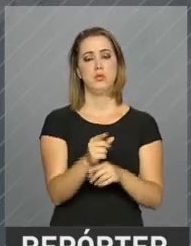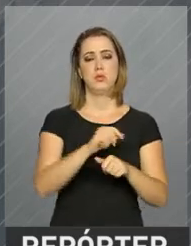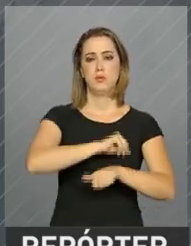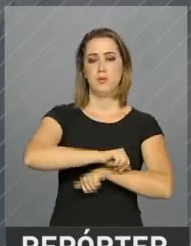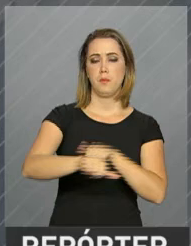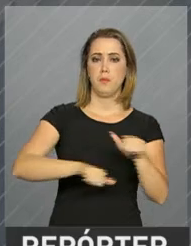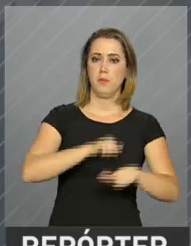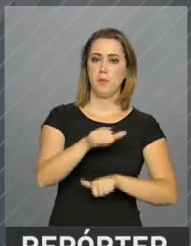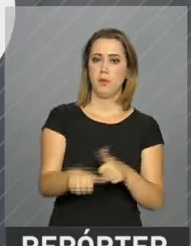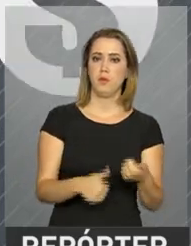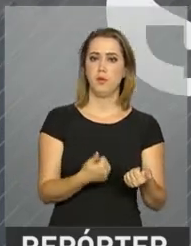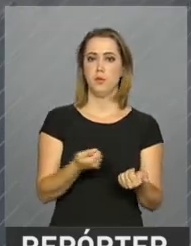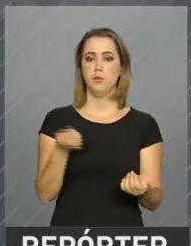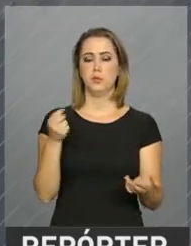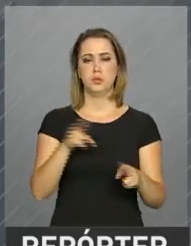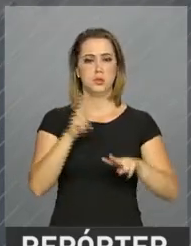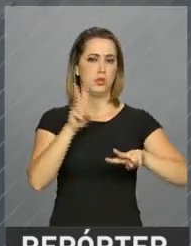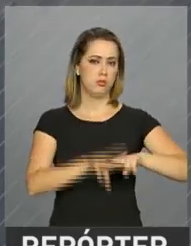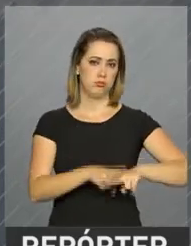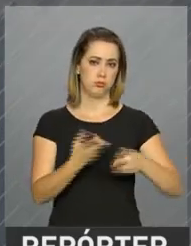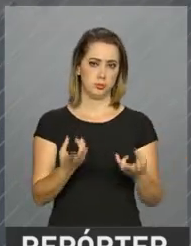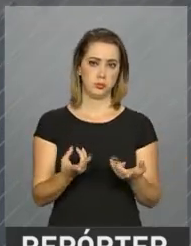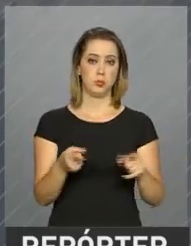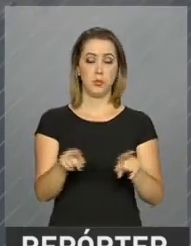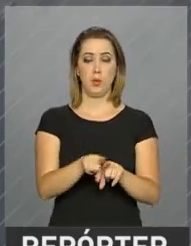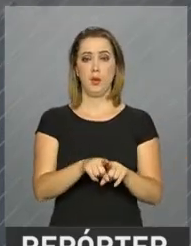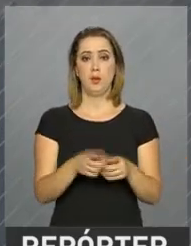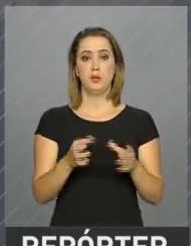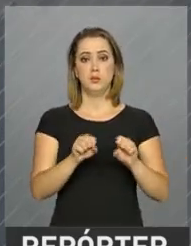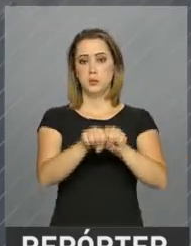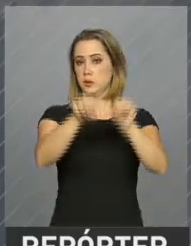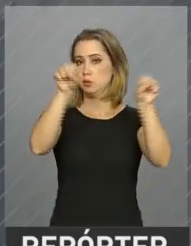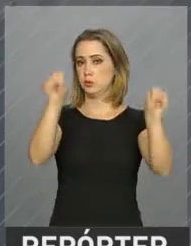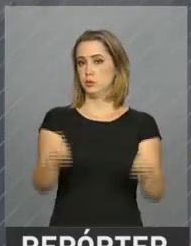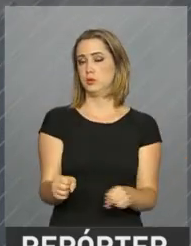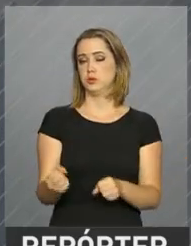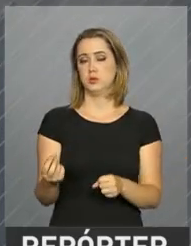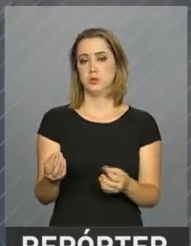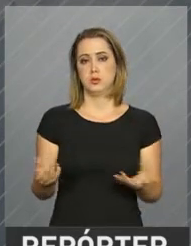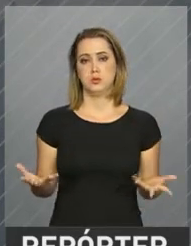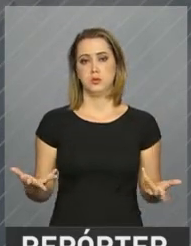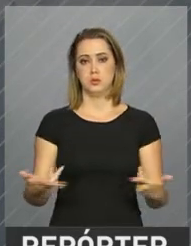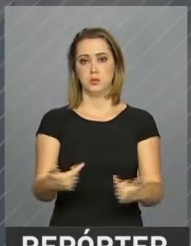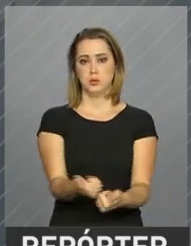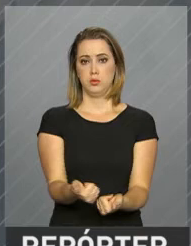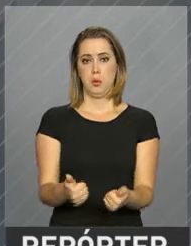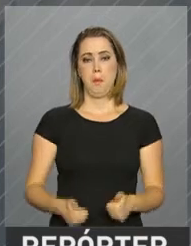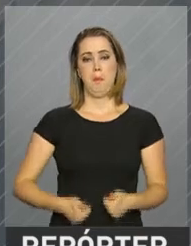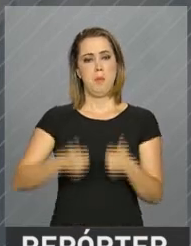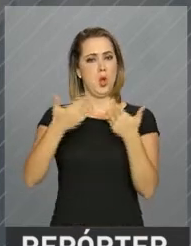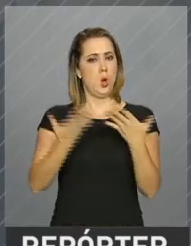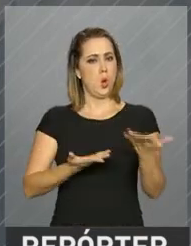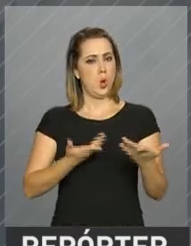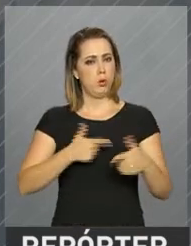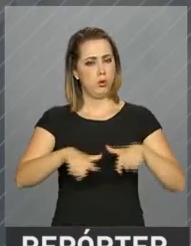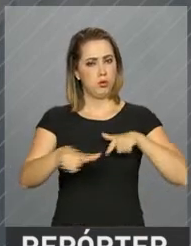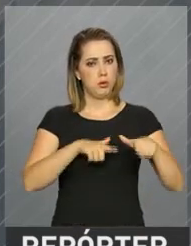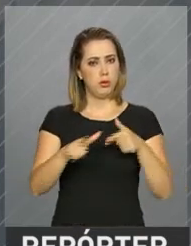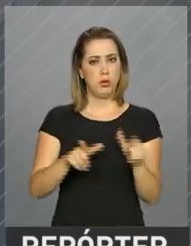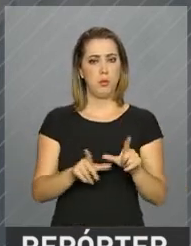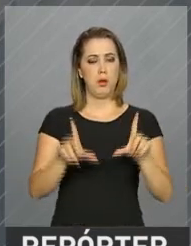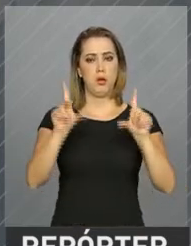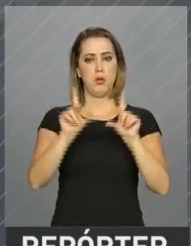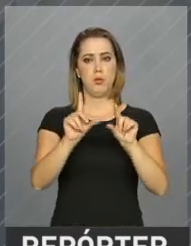financeiras sistema financeiro mais eficiente a idéia é oferecer serviços melhores com custo mais baixo